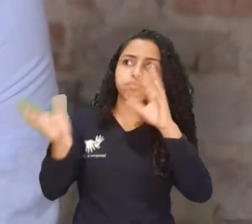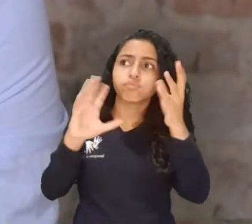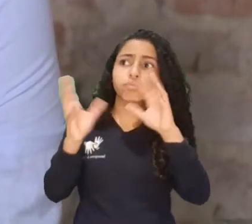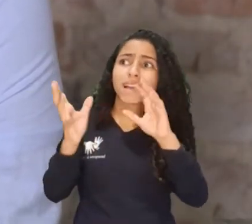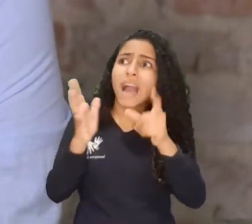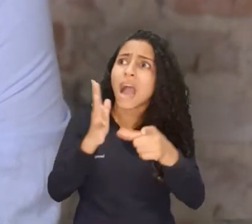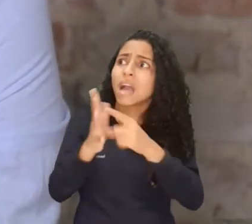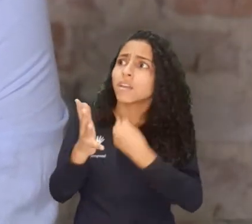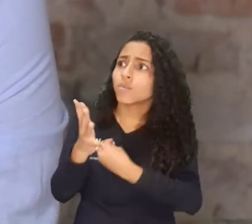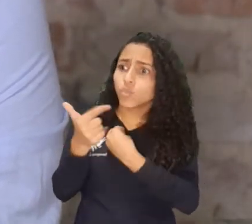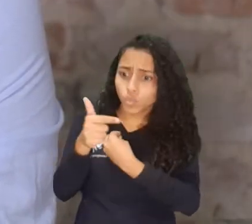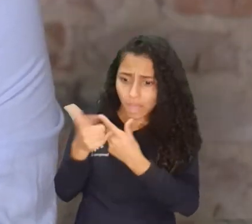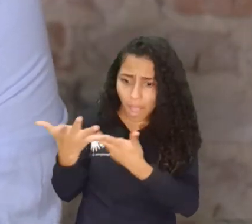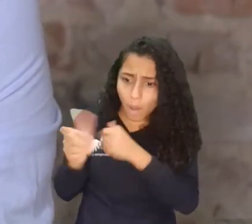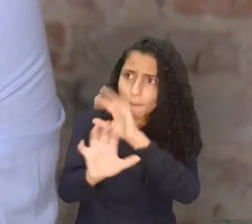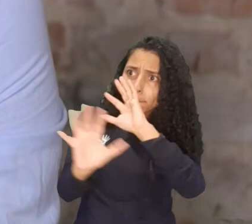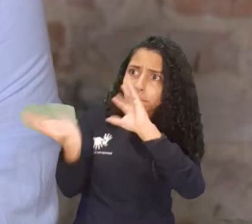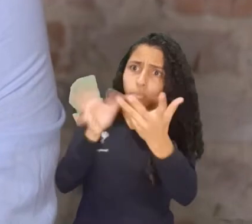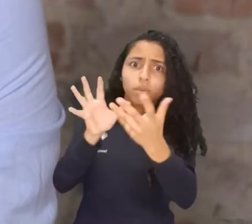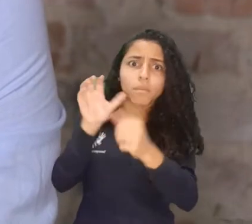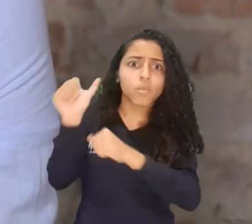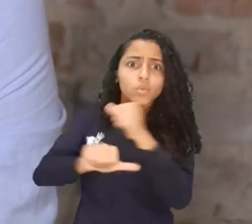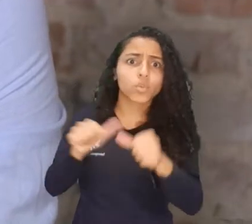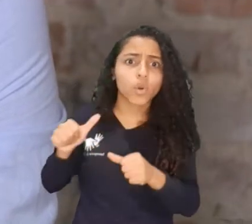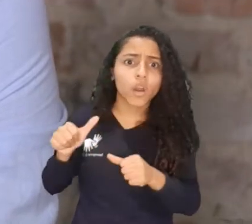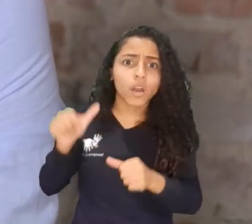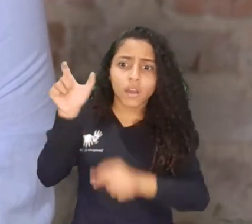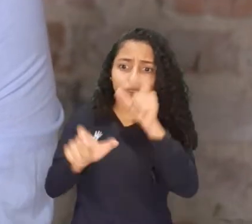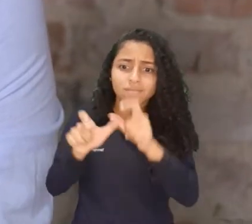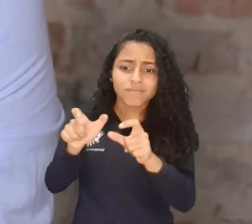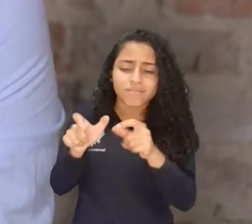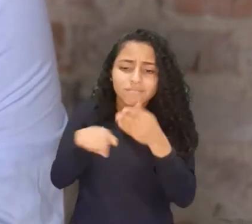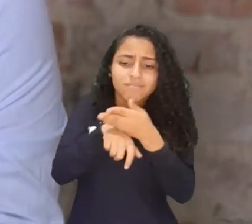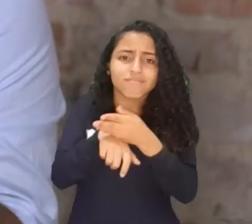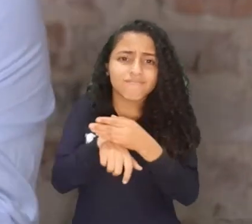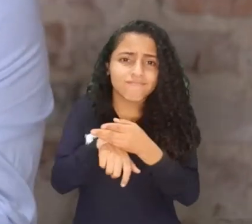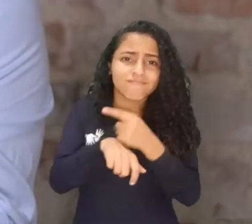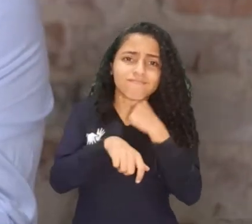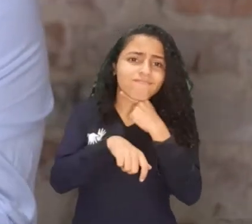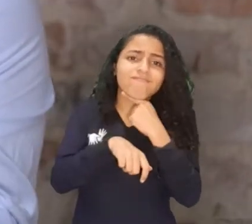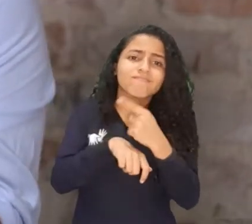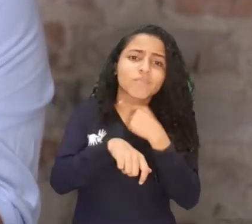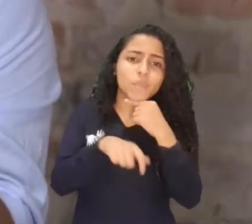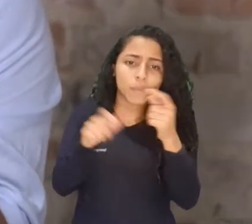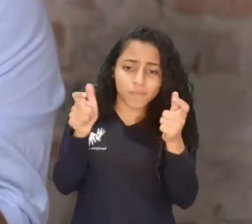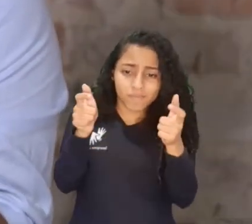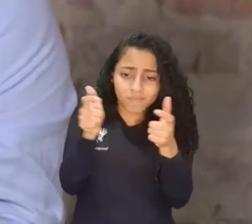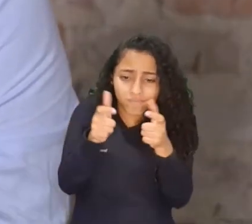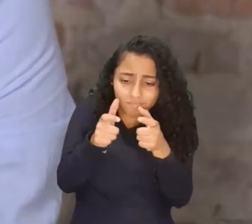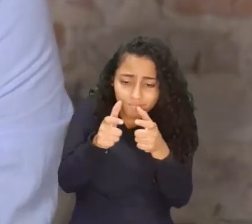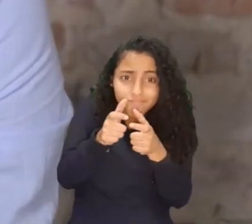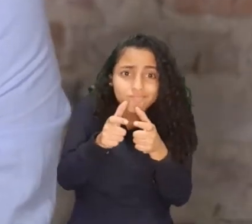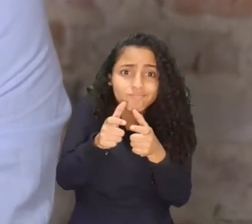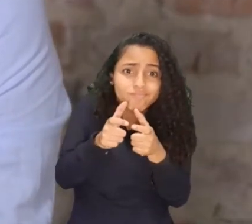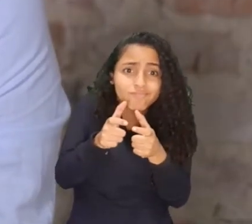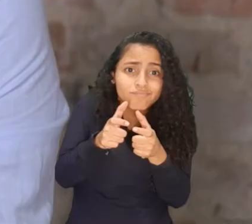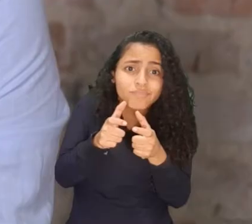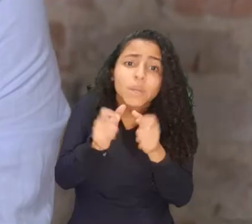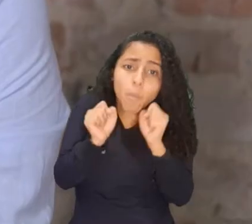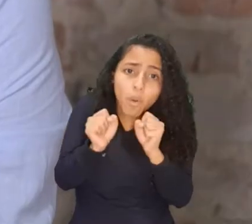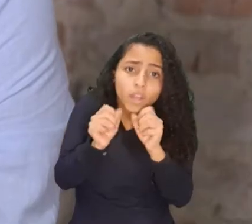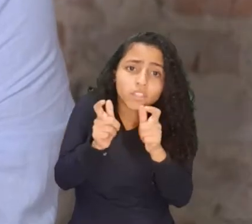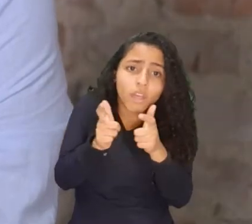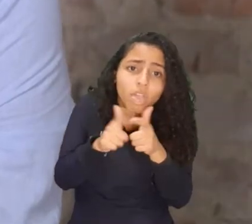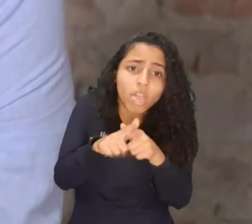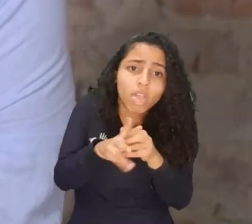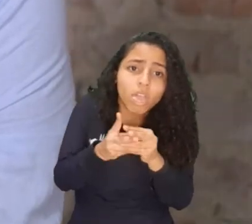naquele lugar e essa espécie não consegue entrar naquele lugar e a sua distribuição geográfica fica confinada e, às vezes, ela pode sumir.